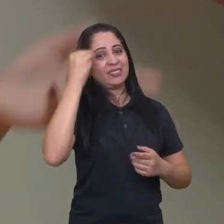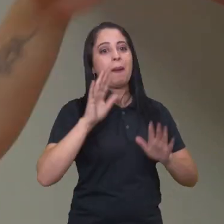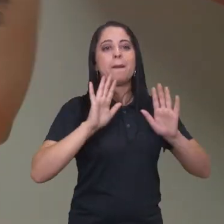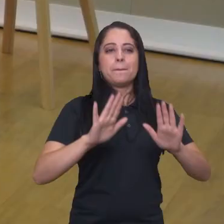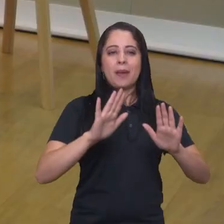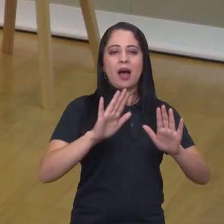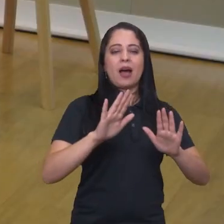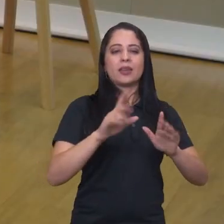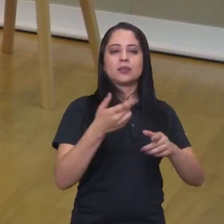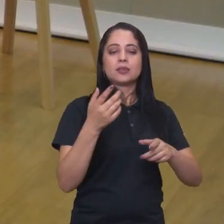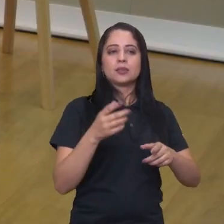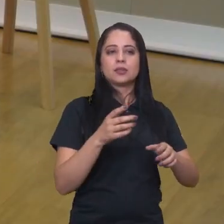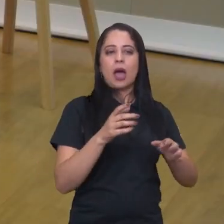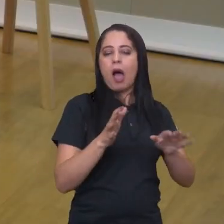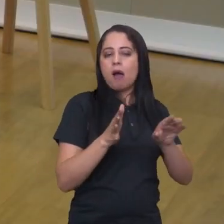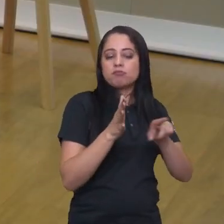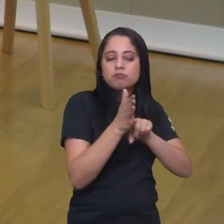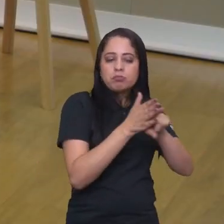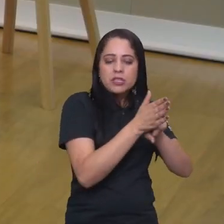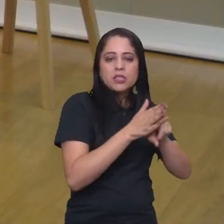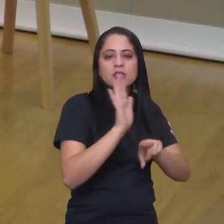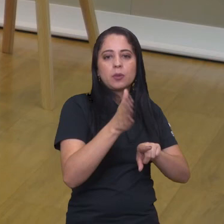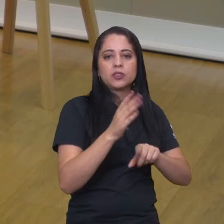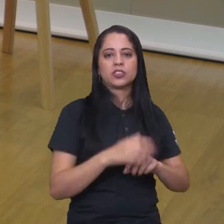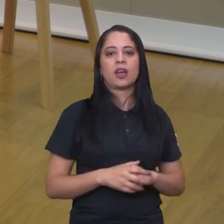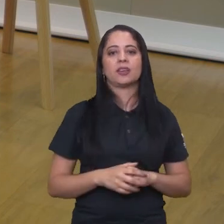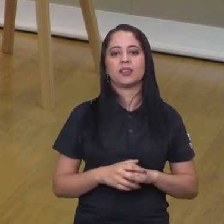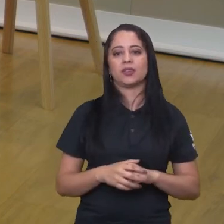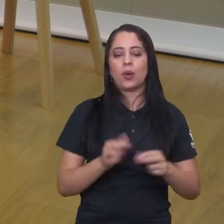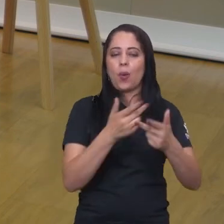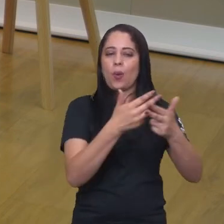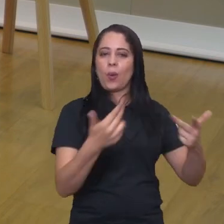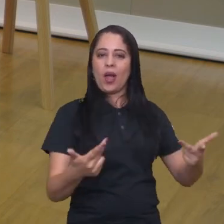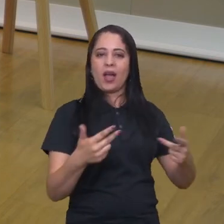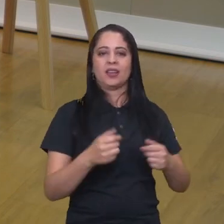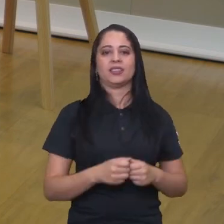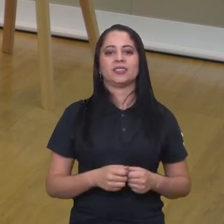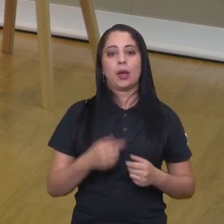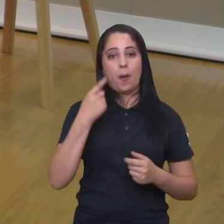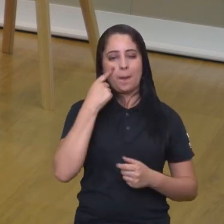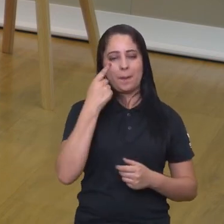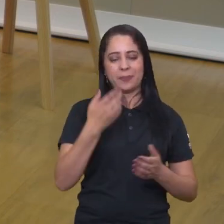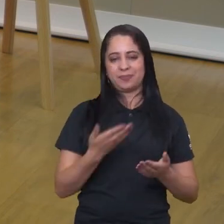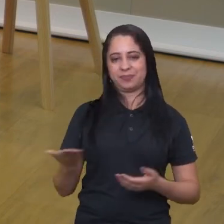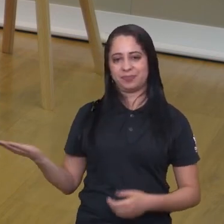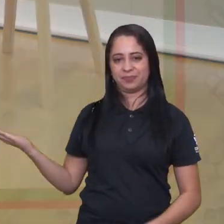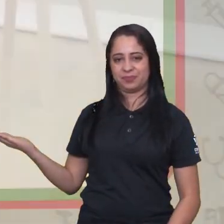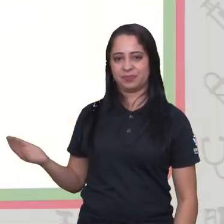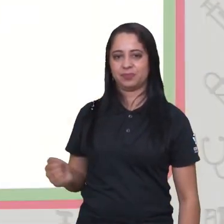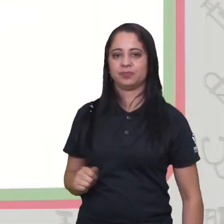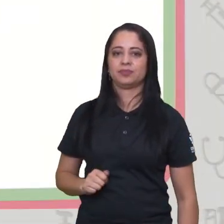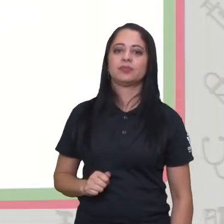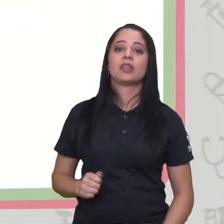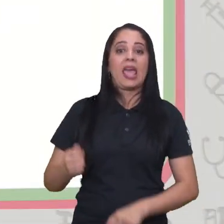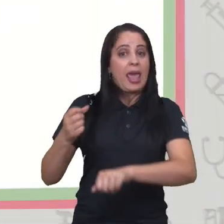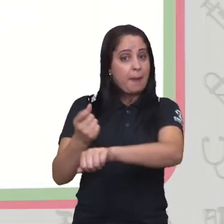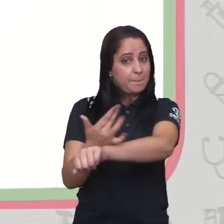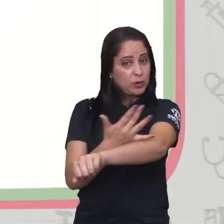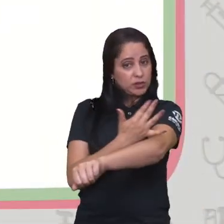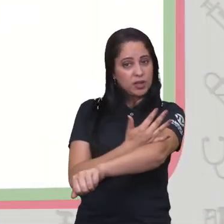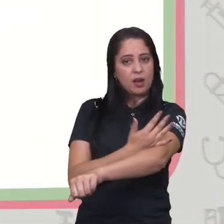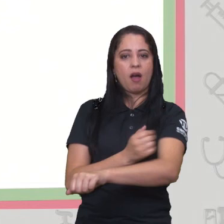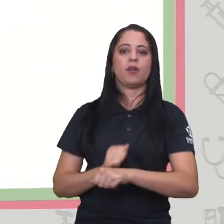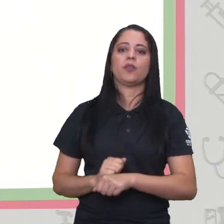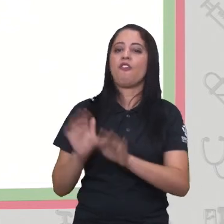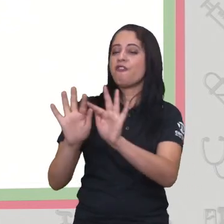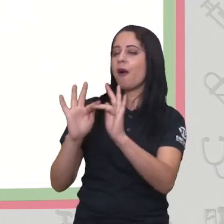na gente, mas a produção pesquisou e nós temos aqui na tela, ó. Quais são as 7 saúdes, Ju? Agora vamos lá. É isso aí, a gente vai ter que